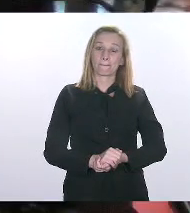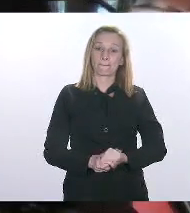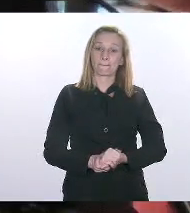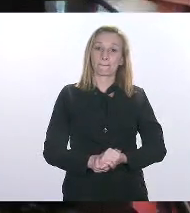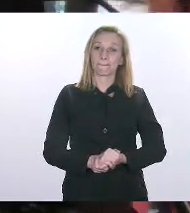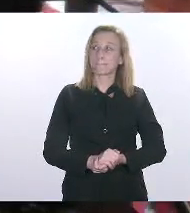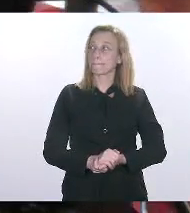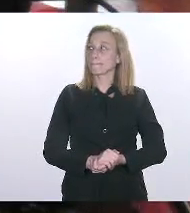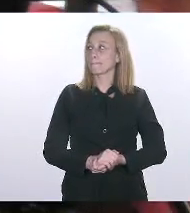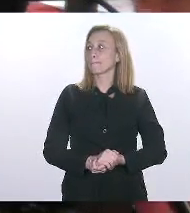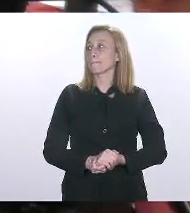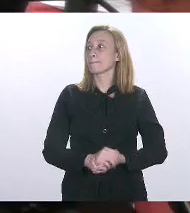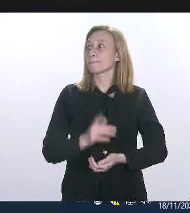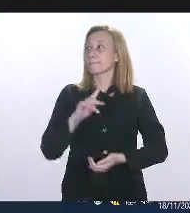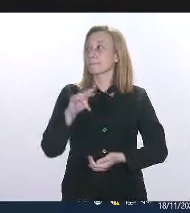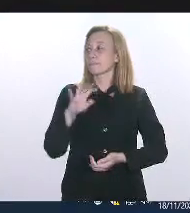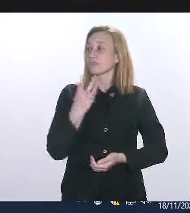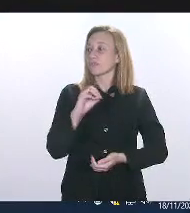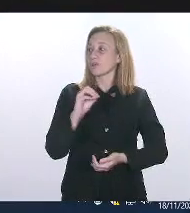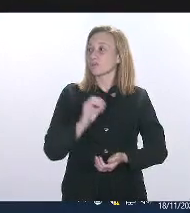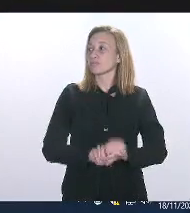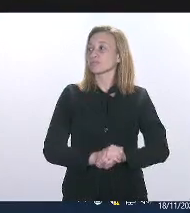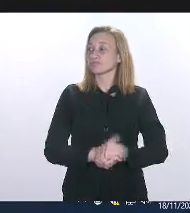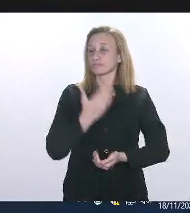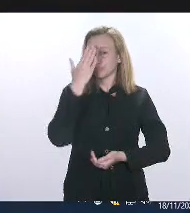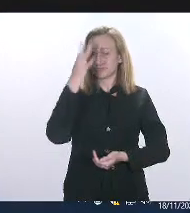Continua com o Chicão a palavra. Obrigado, presidente.